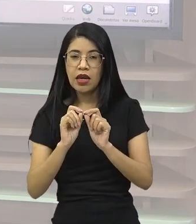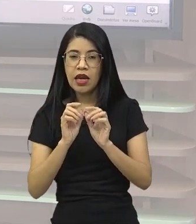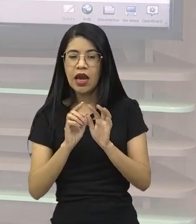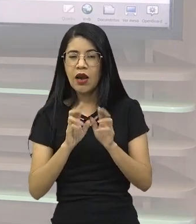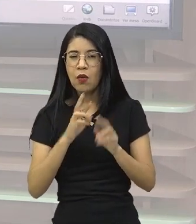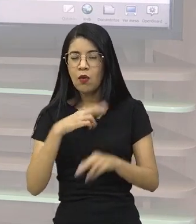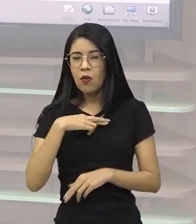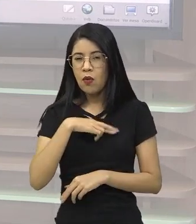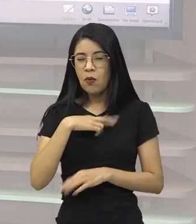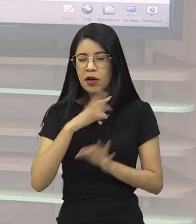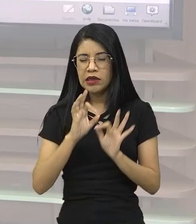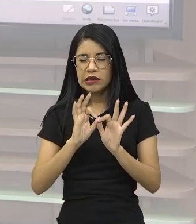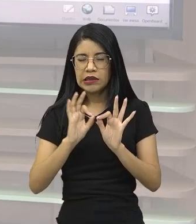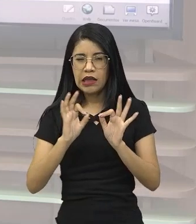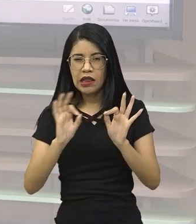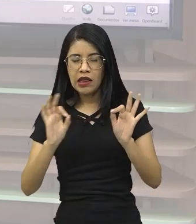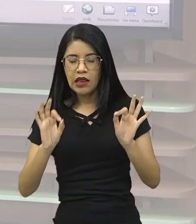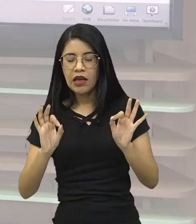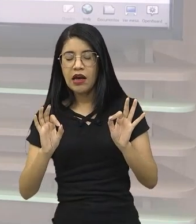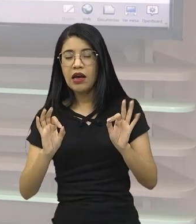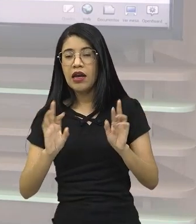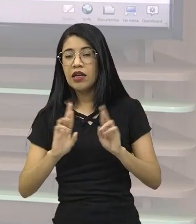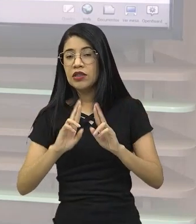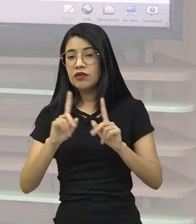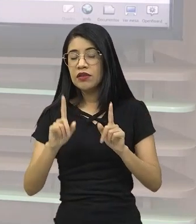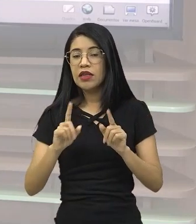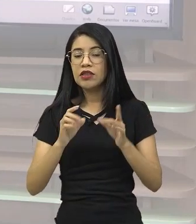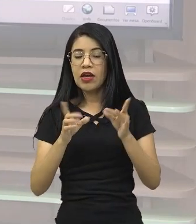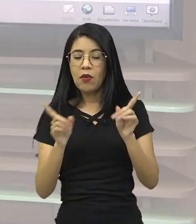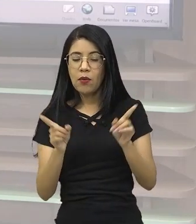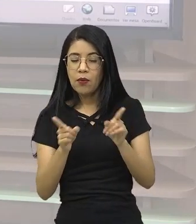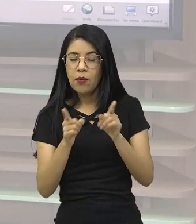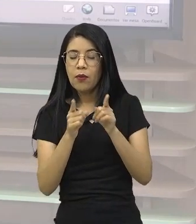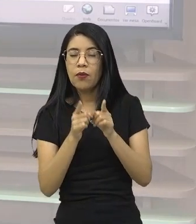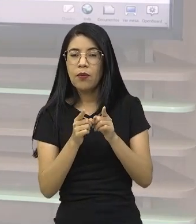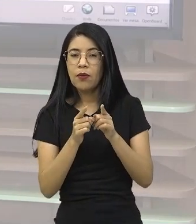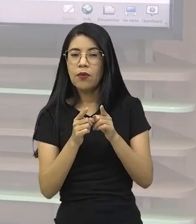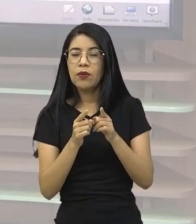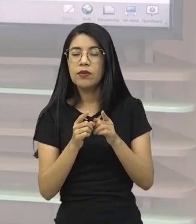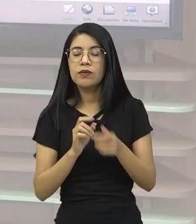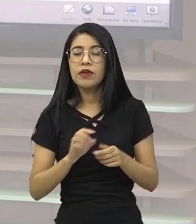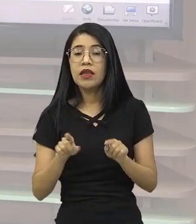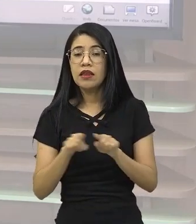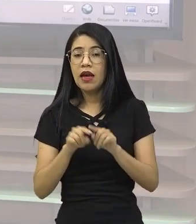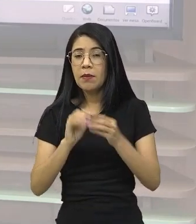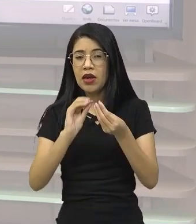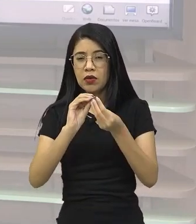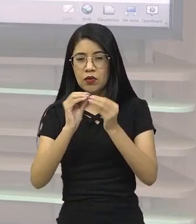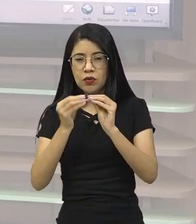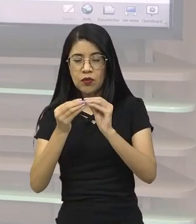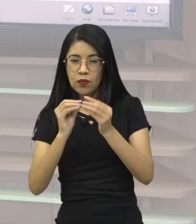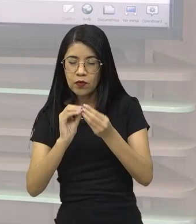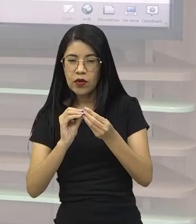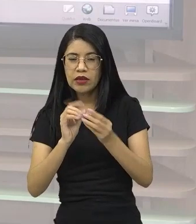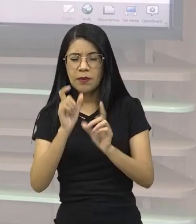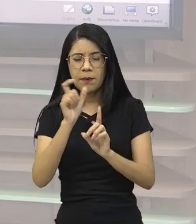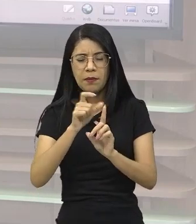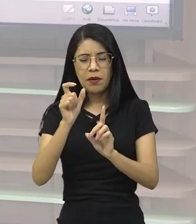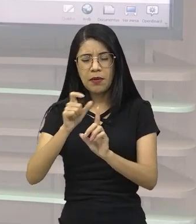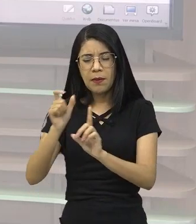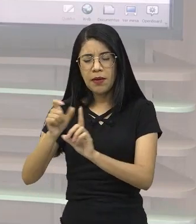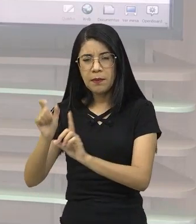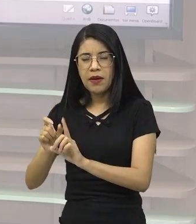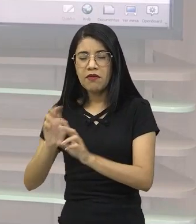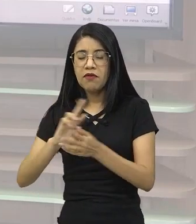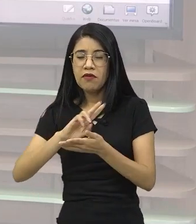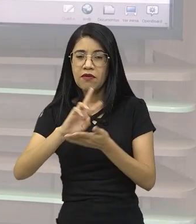que tem todos esses elementos, mas tem, né, uma extensão longa. A novela também tem muitos personagens. Então,